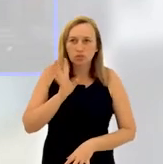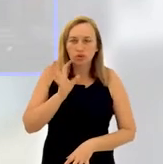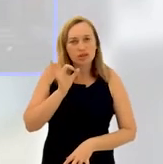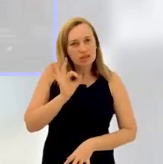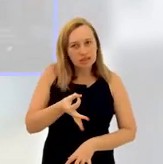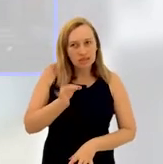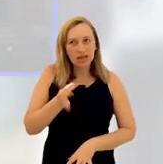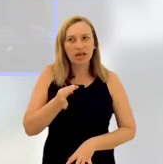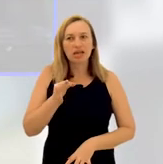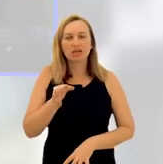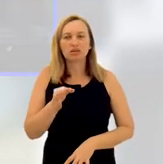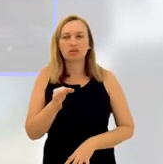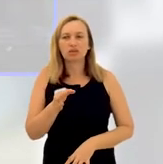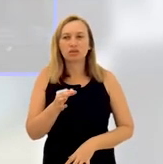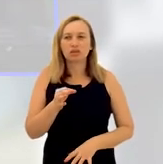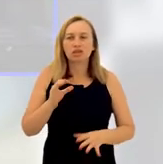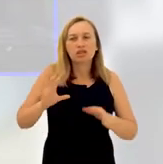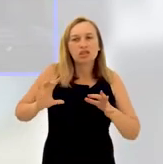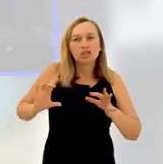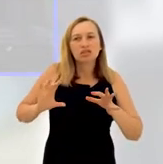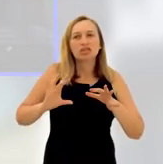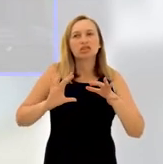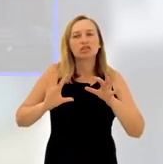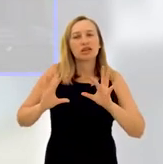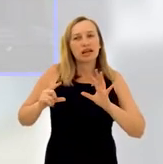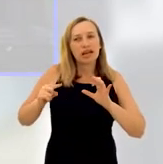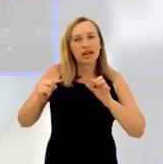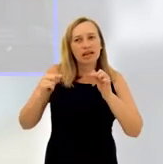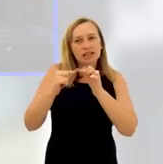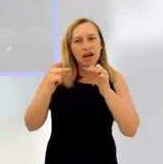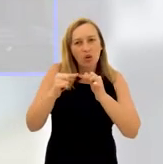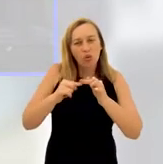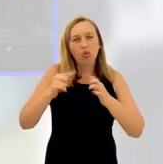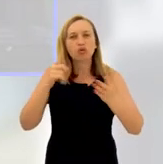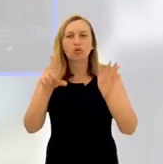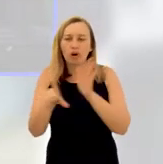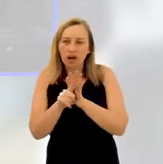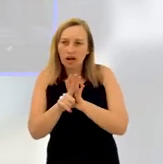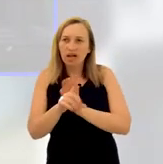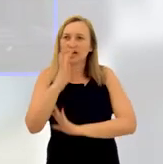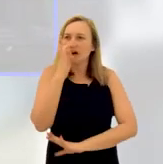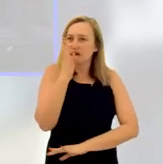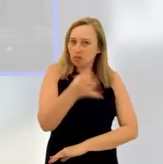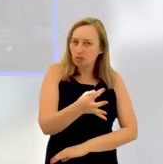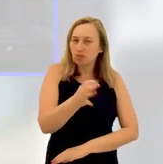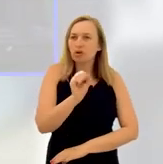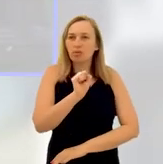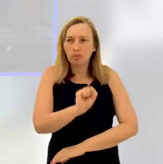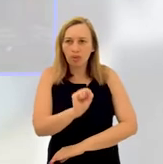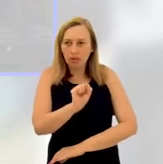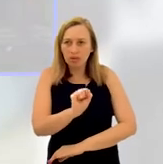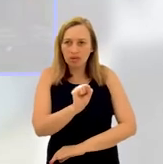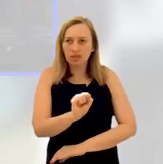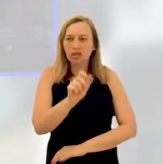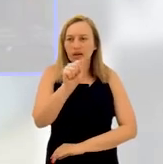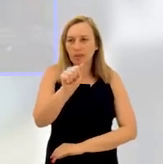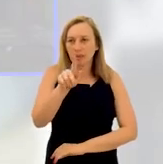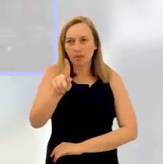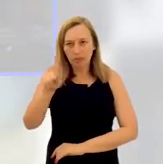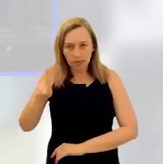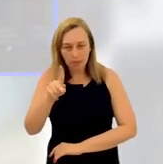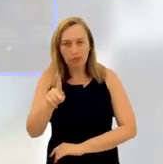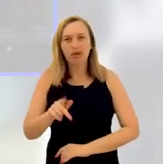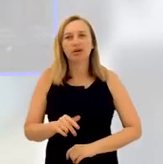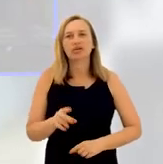legal, se ele tem um embasamento na lei, ali, legislação, que permite que a denúncia, né, e a medida protetiva, ela possa ser, de